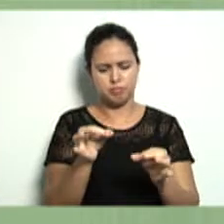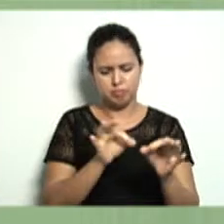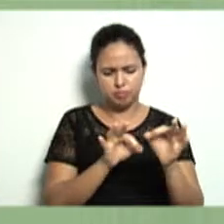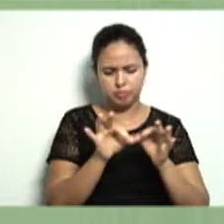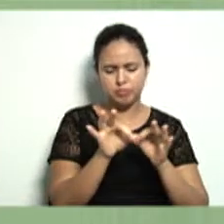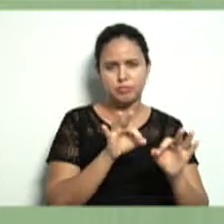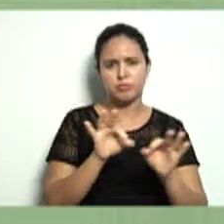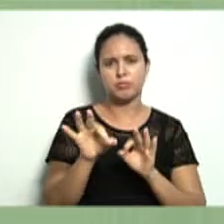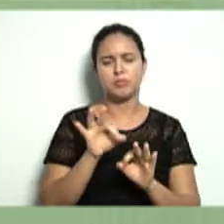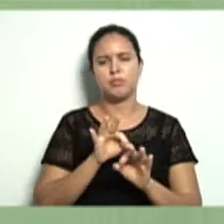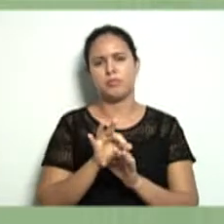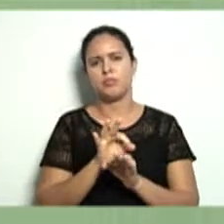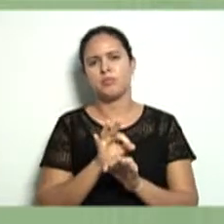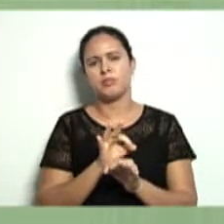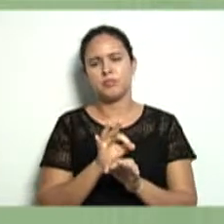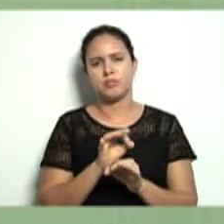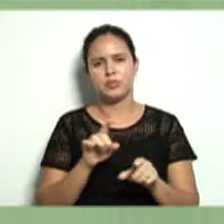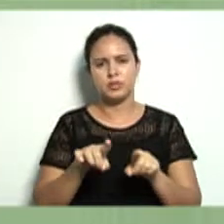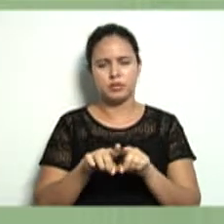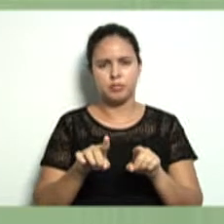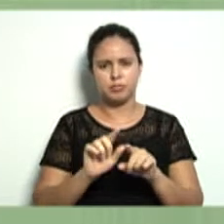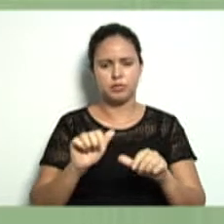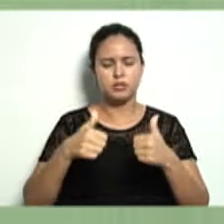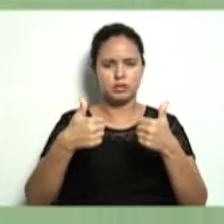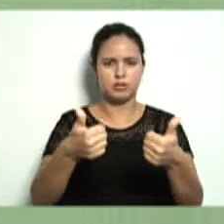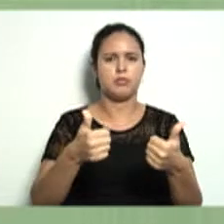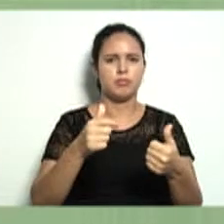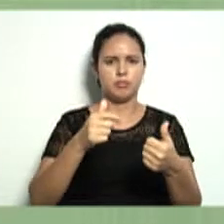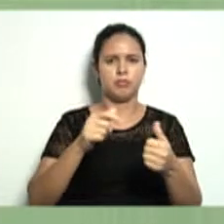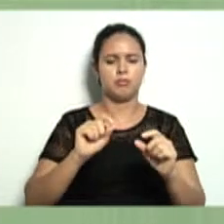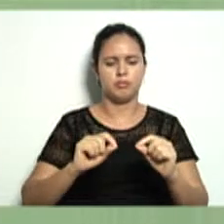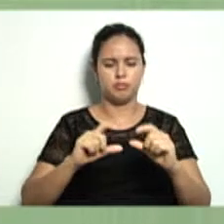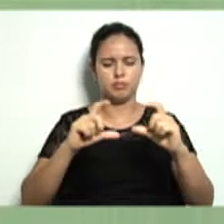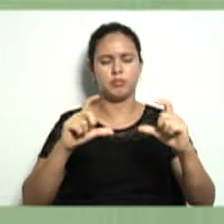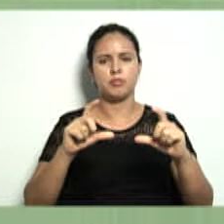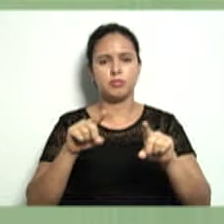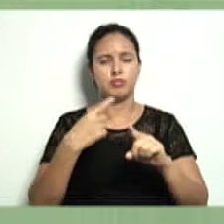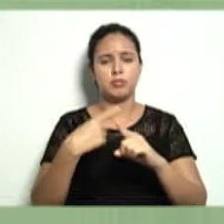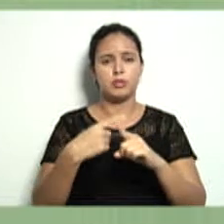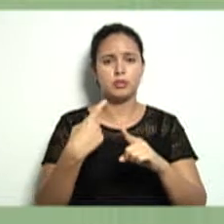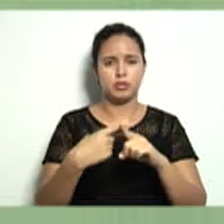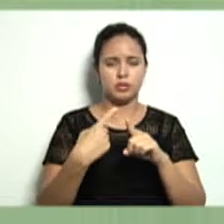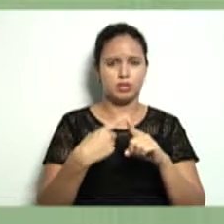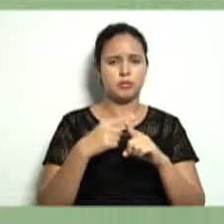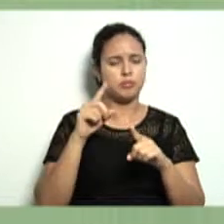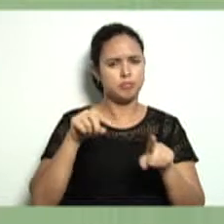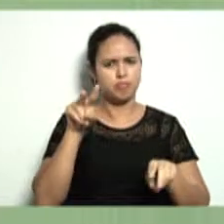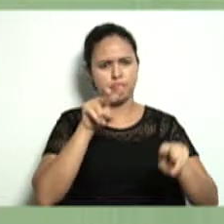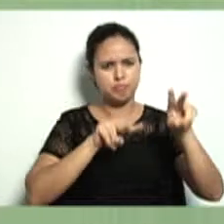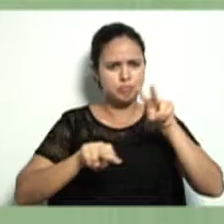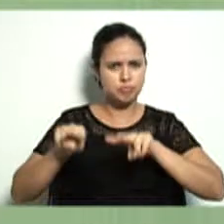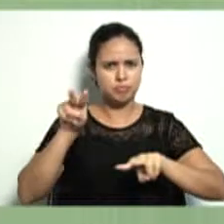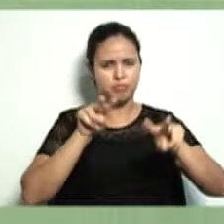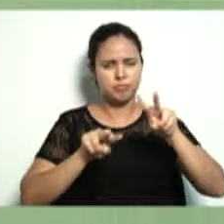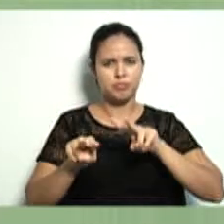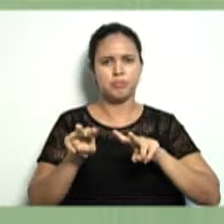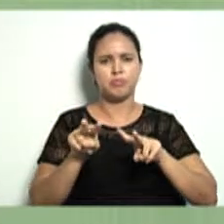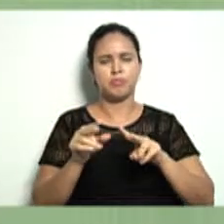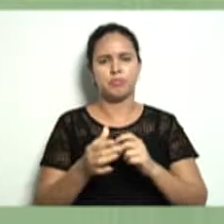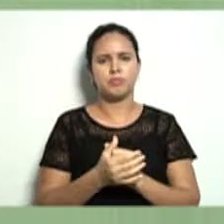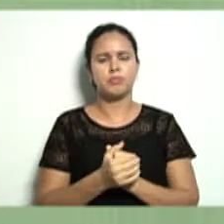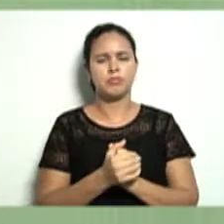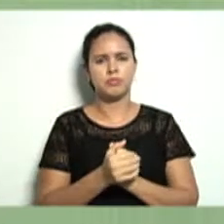elaboradas e de uma qualidade maior, porque se baseiam em diferentes visões.